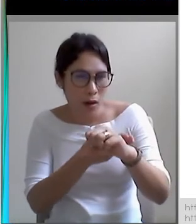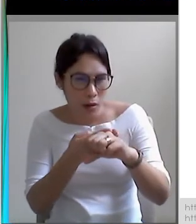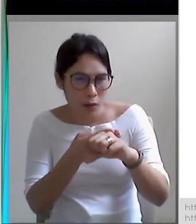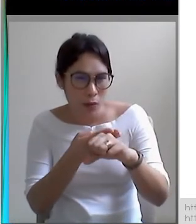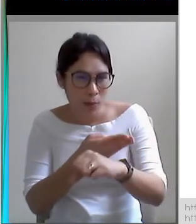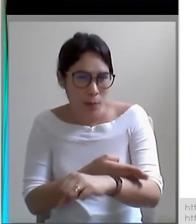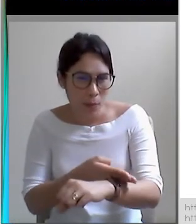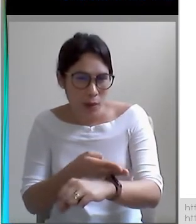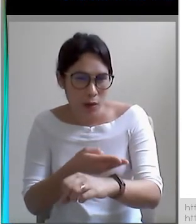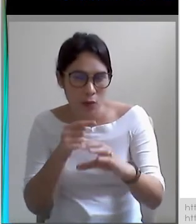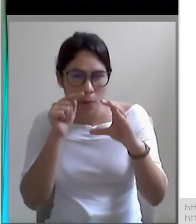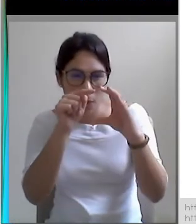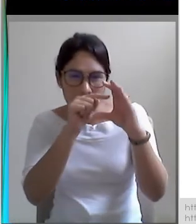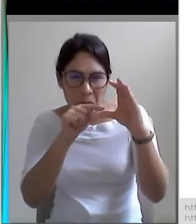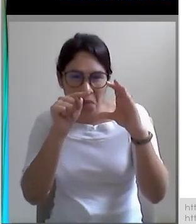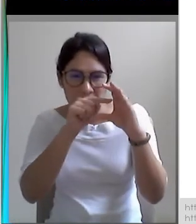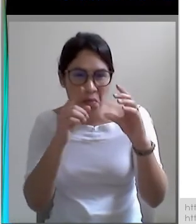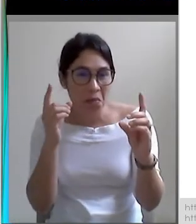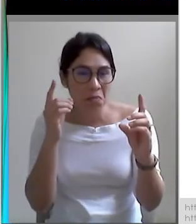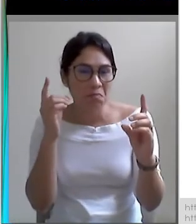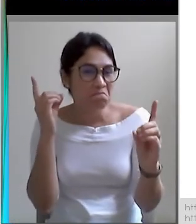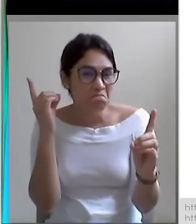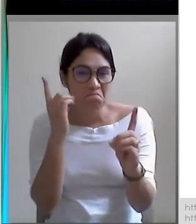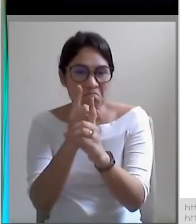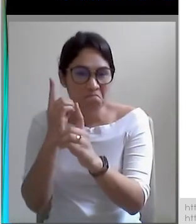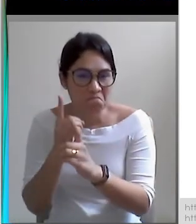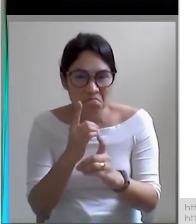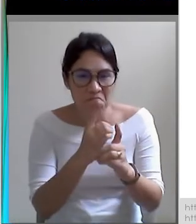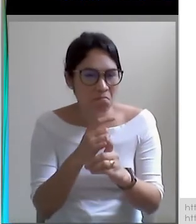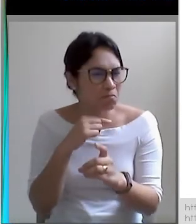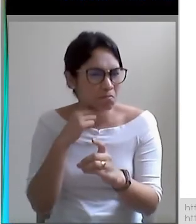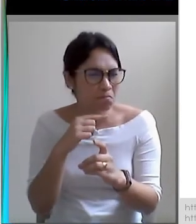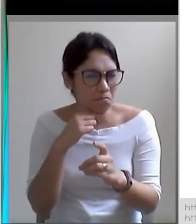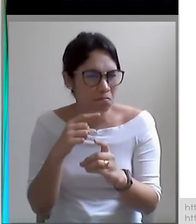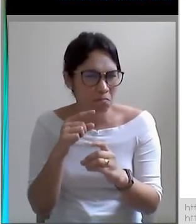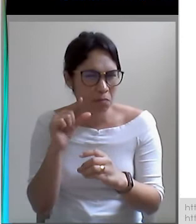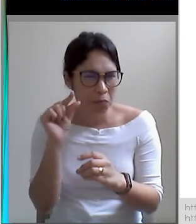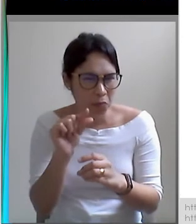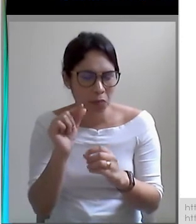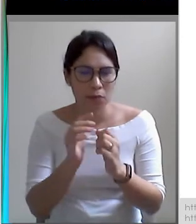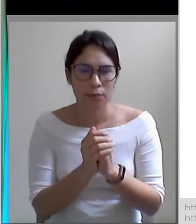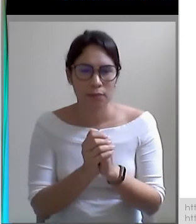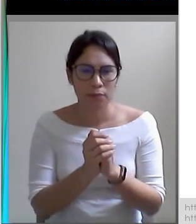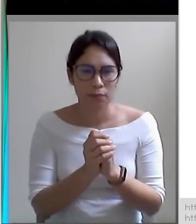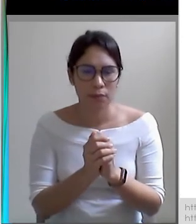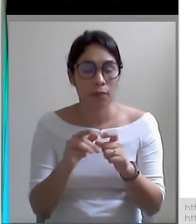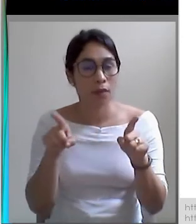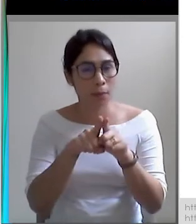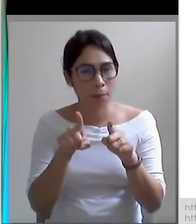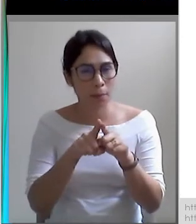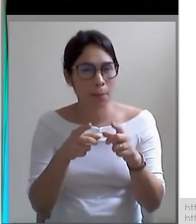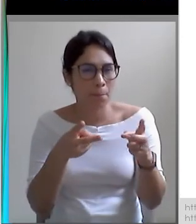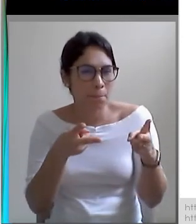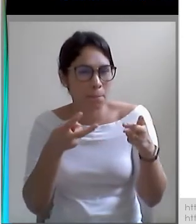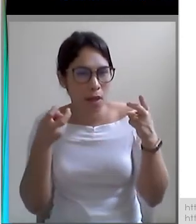felinos, observa-se que o citoplasma é branco e os grânulos são pobremente